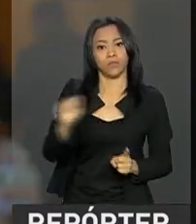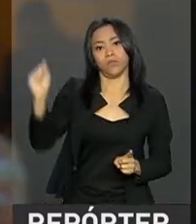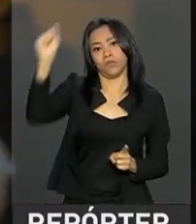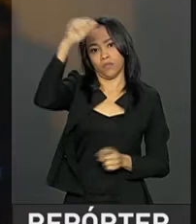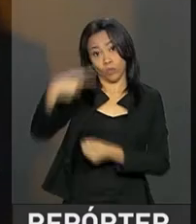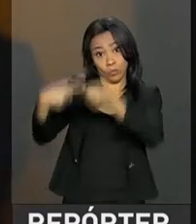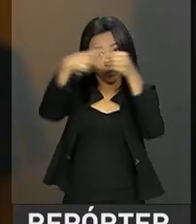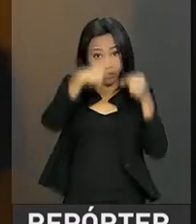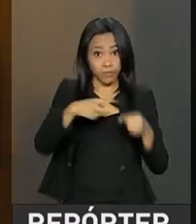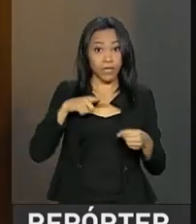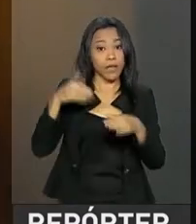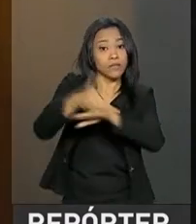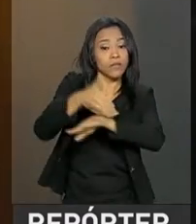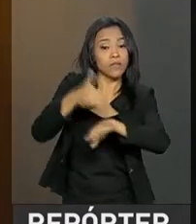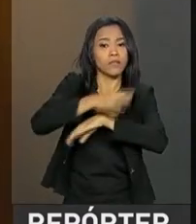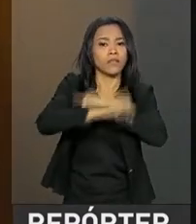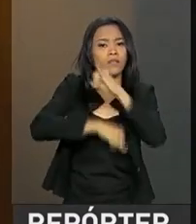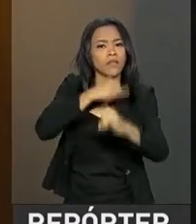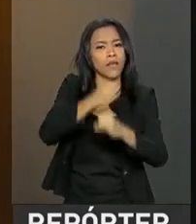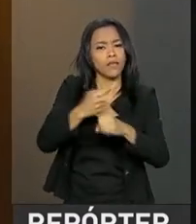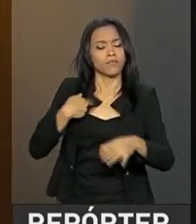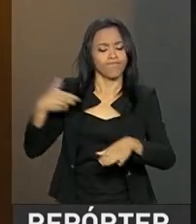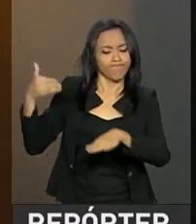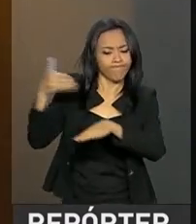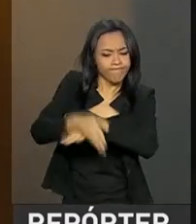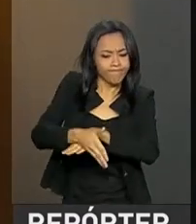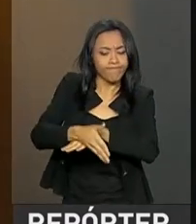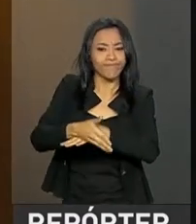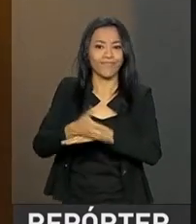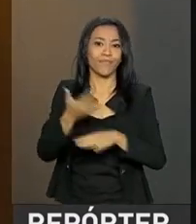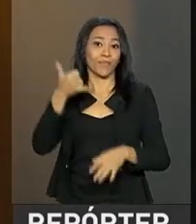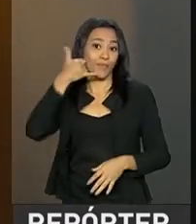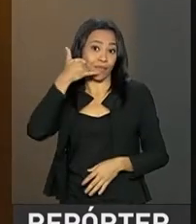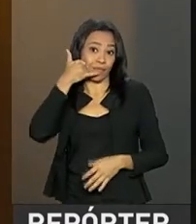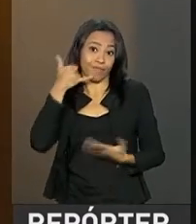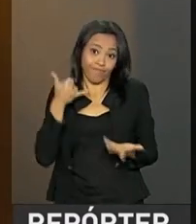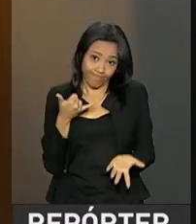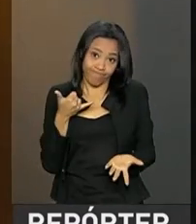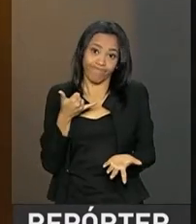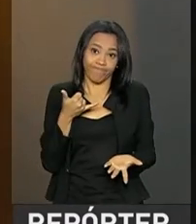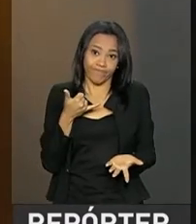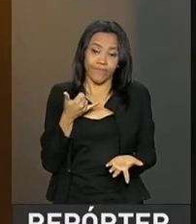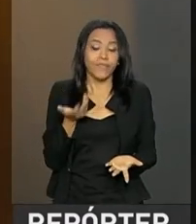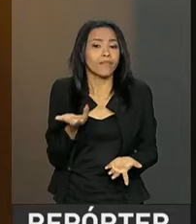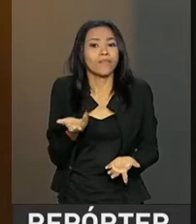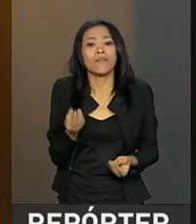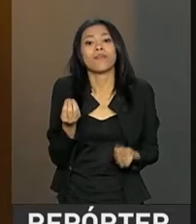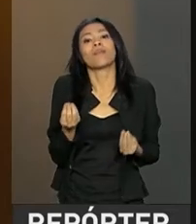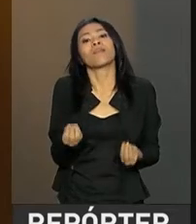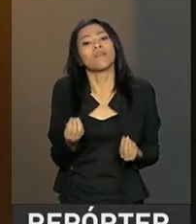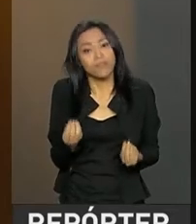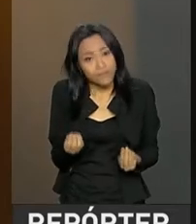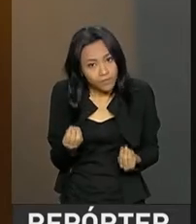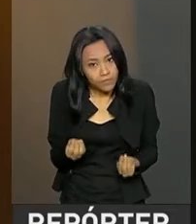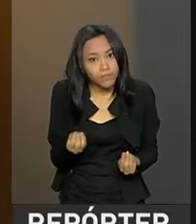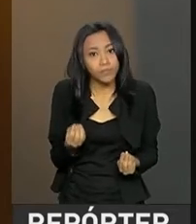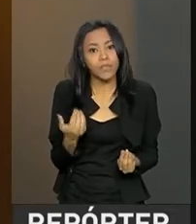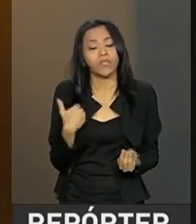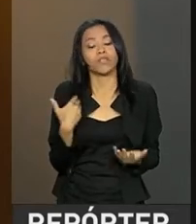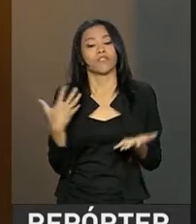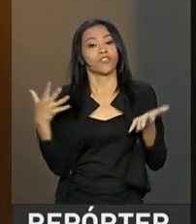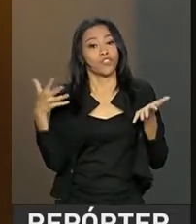à internet fazem esse acesso via smartphone. Então não tem como a gente chegar no